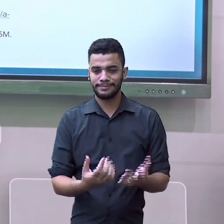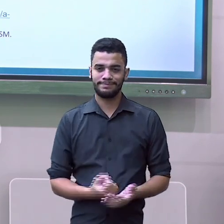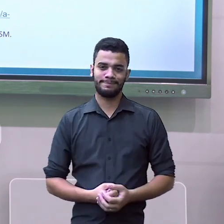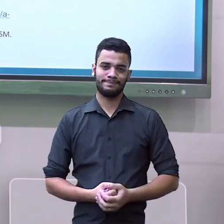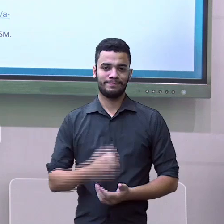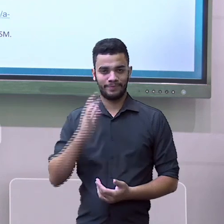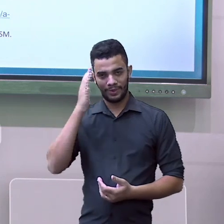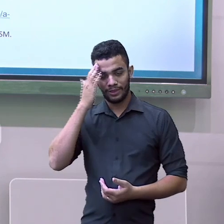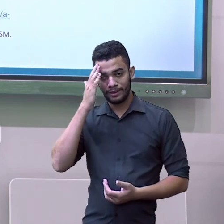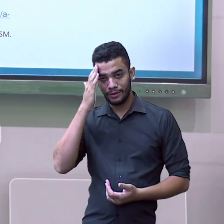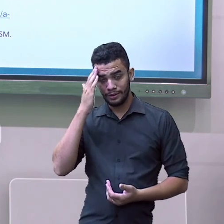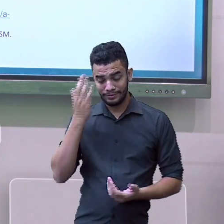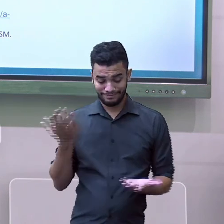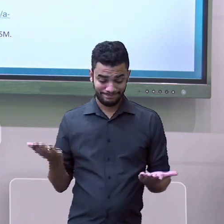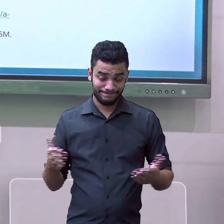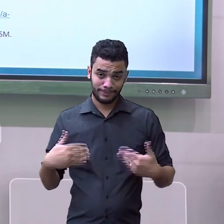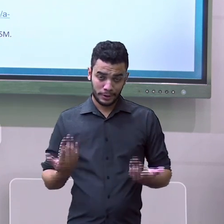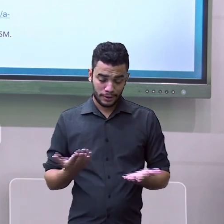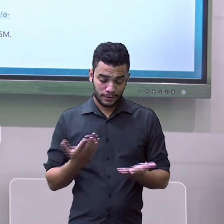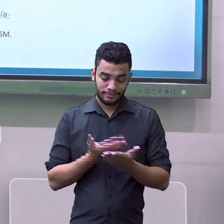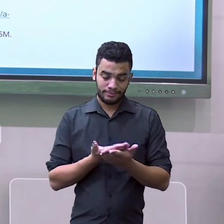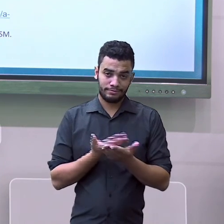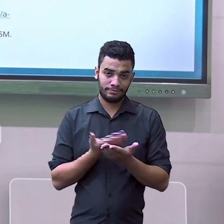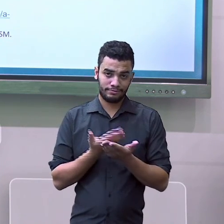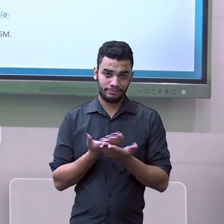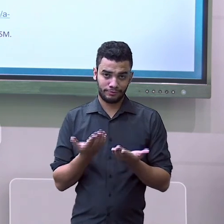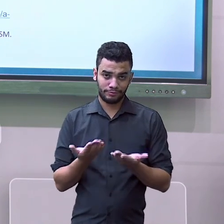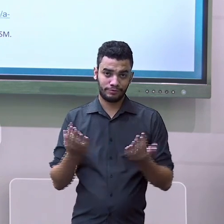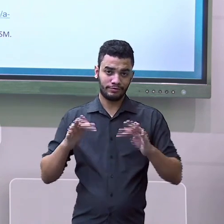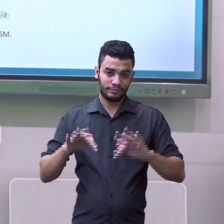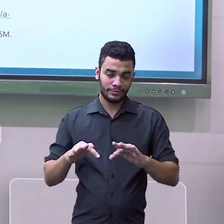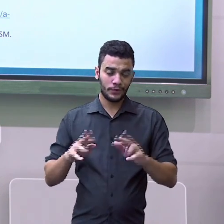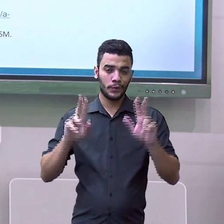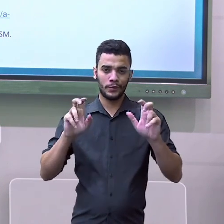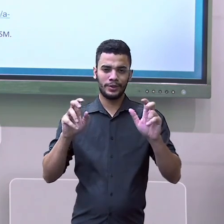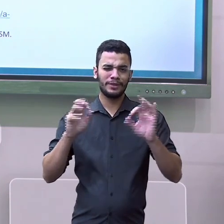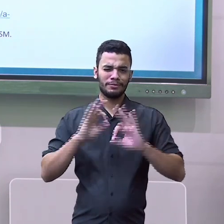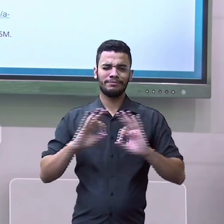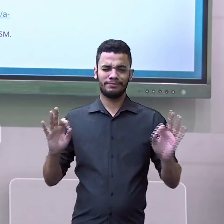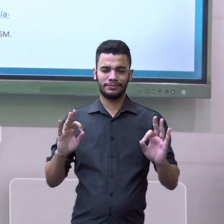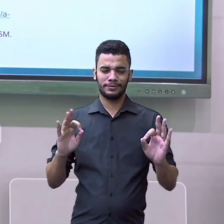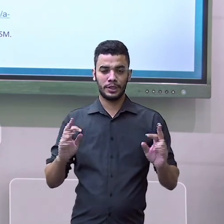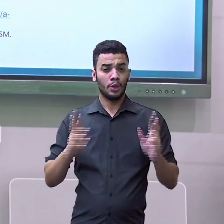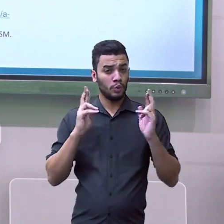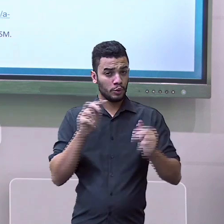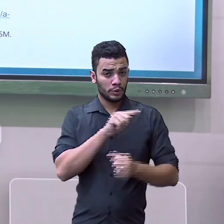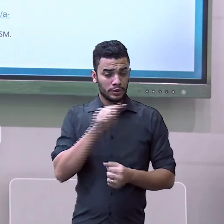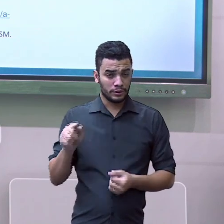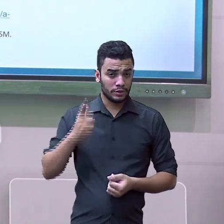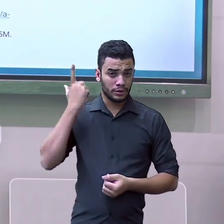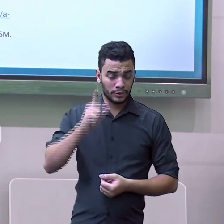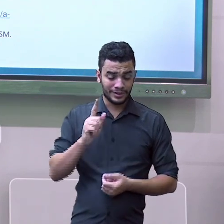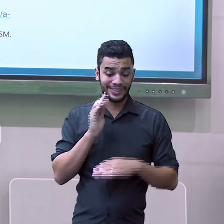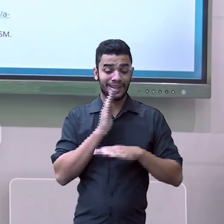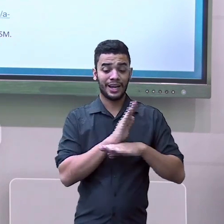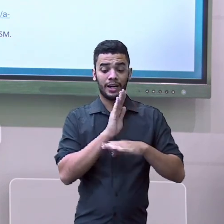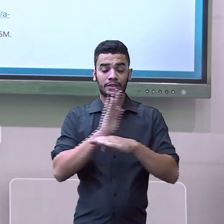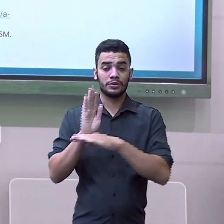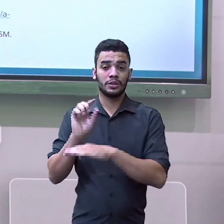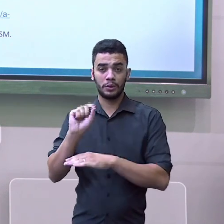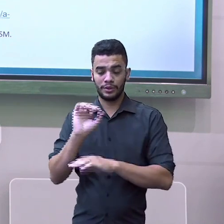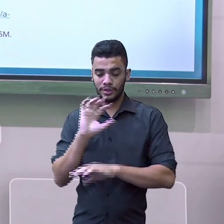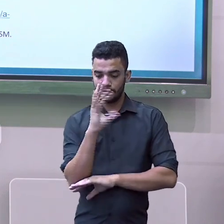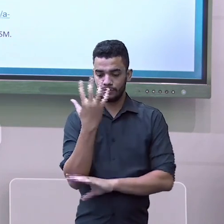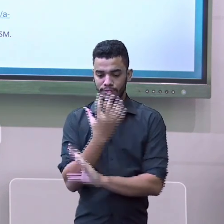pode contribuir para a redução da extinção de espécies através de ações que beneficiem